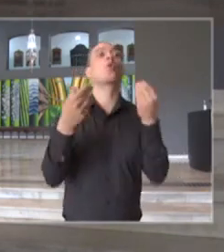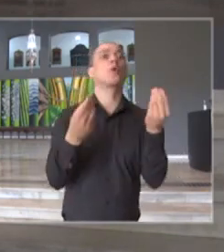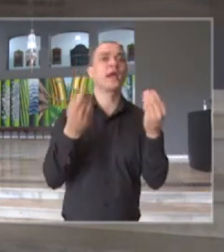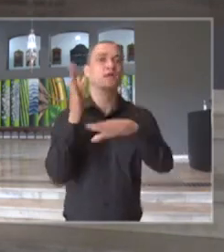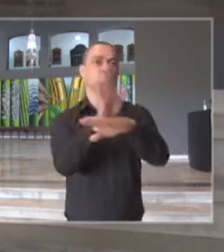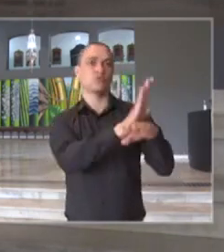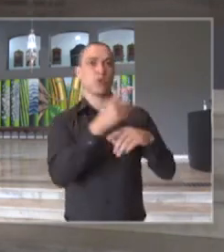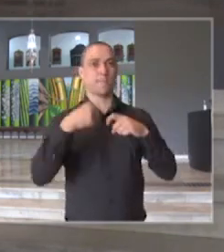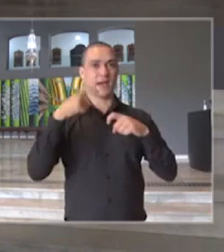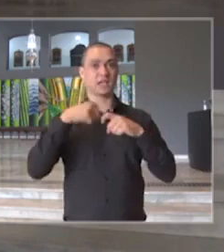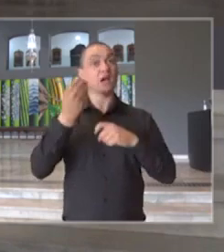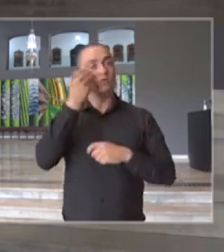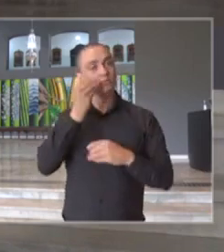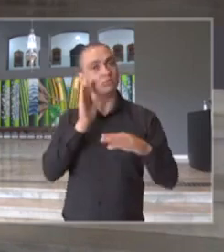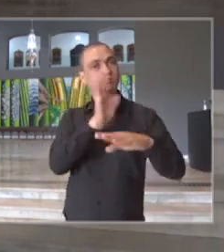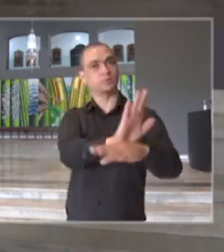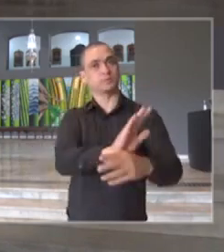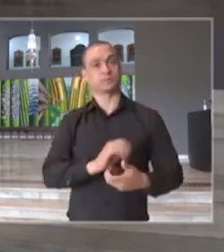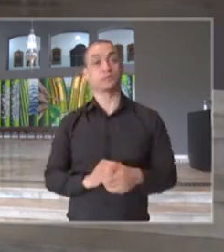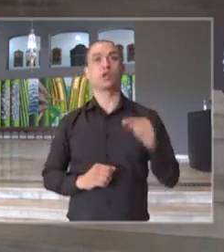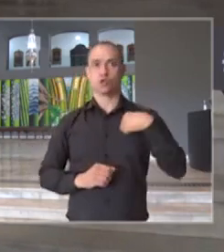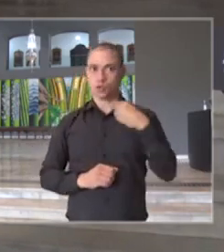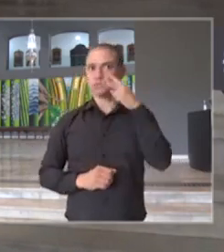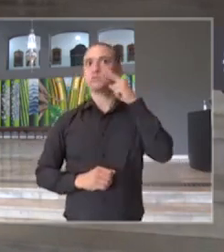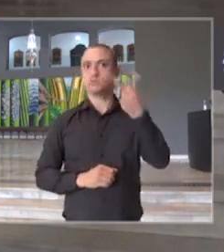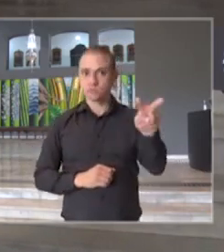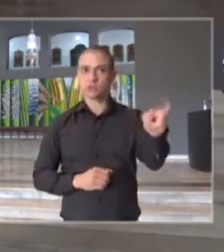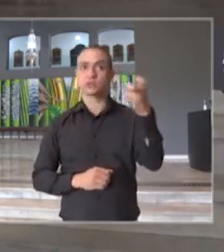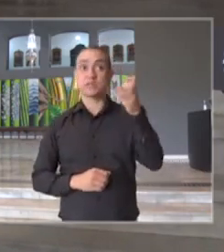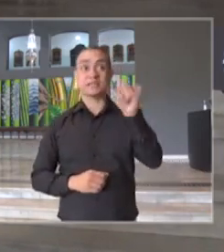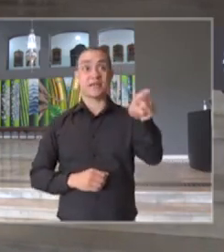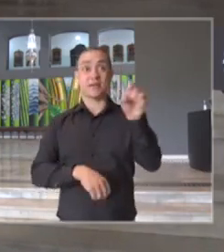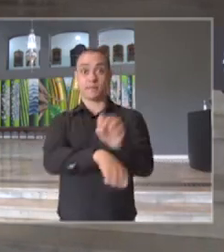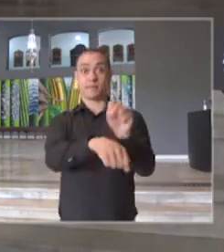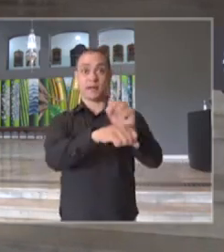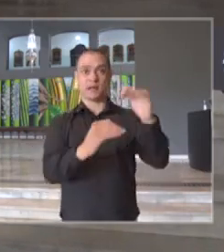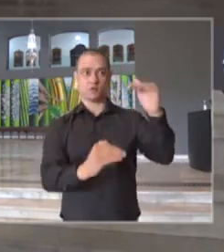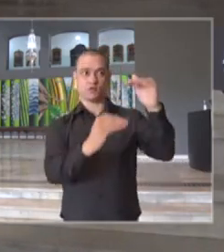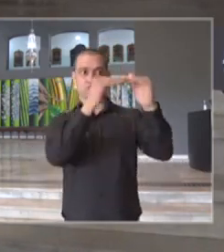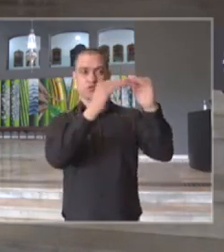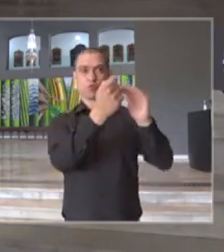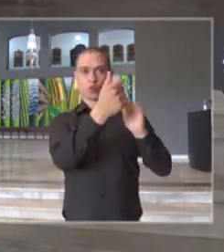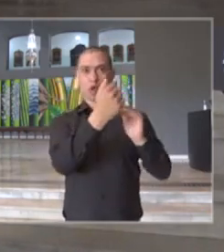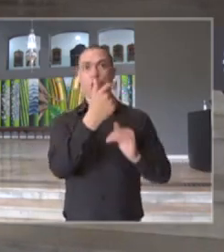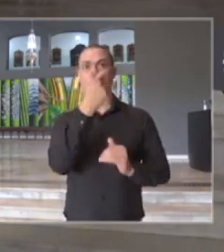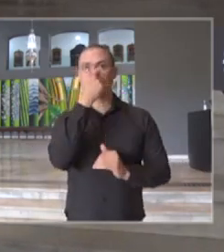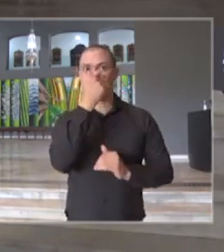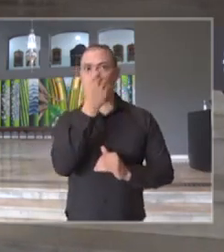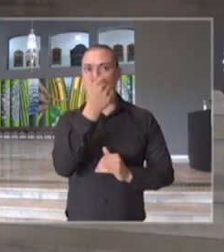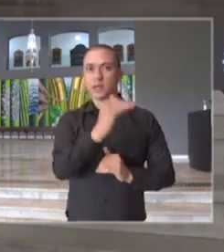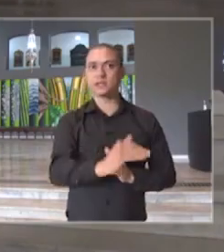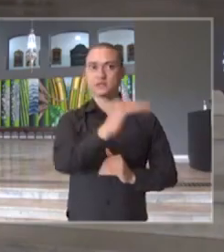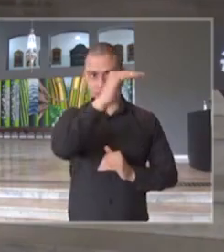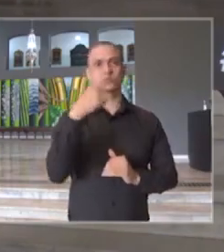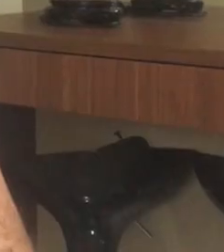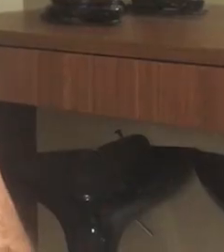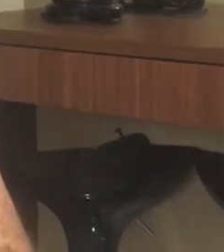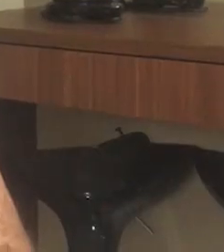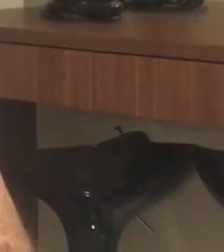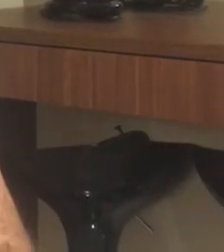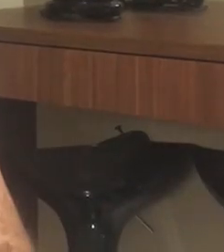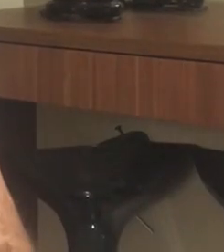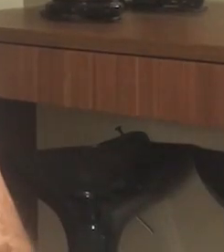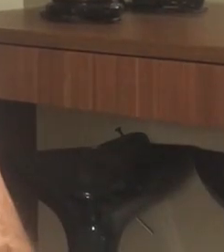assistência médica. Então, está no nosso radar. Assim que eles atingirem esse nível de ocupação, o estado de São Paulo está pronto para agir.